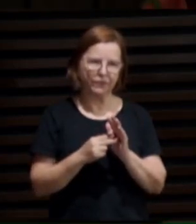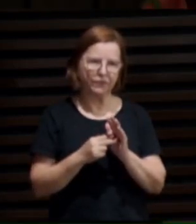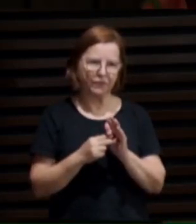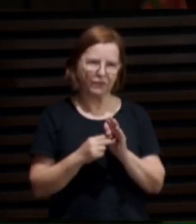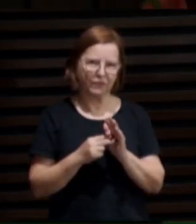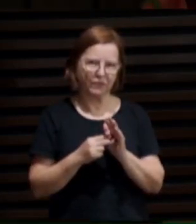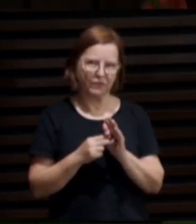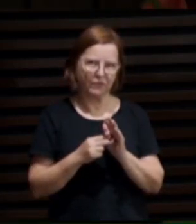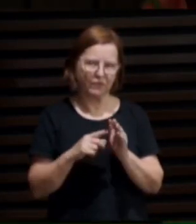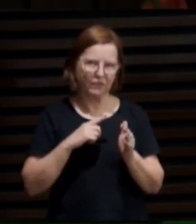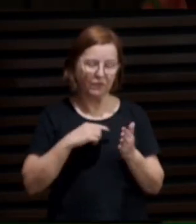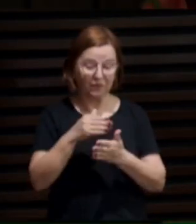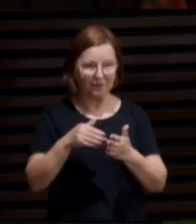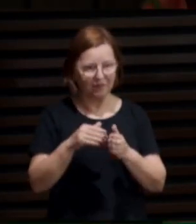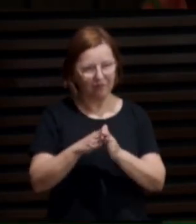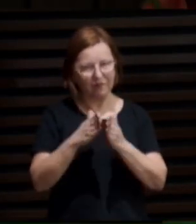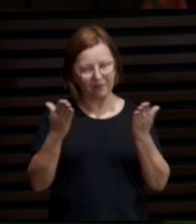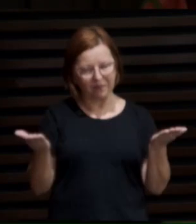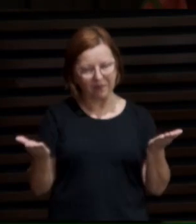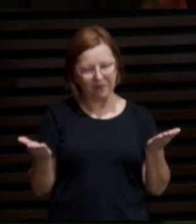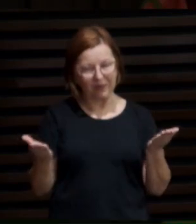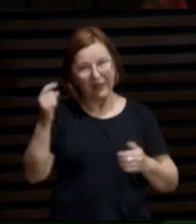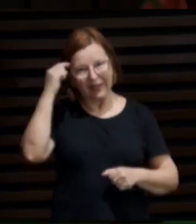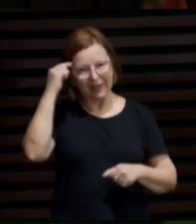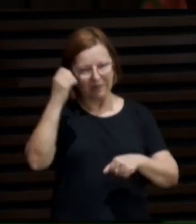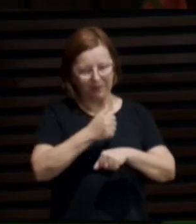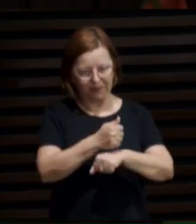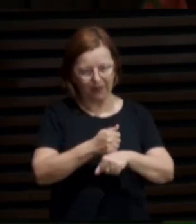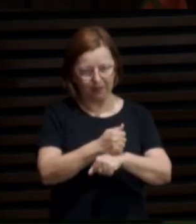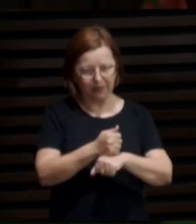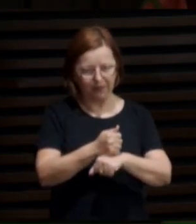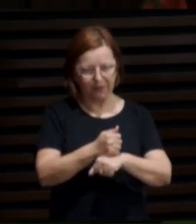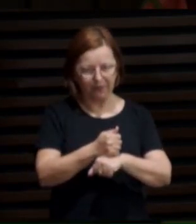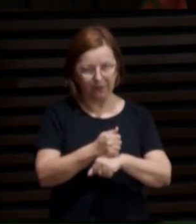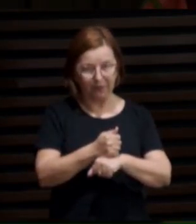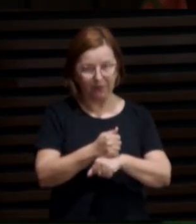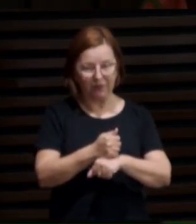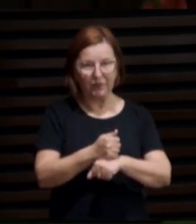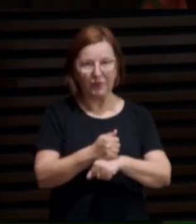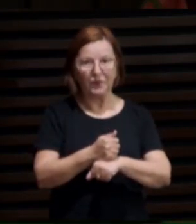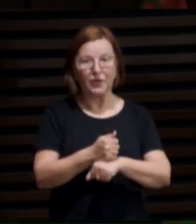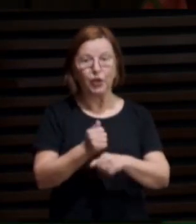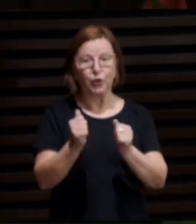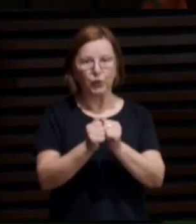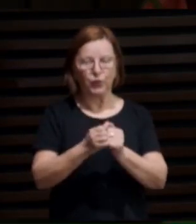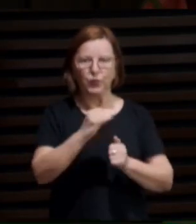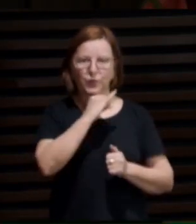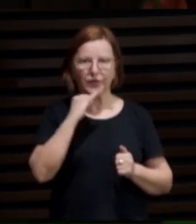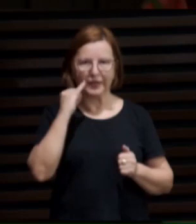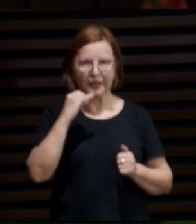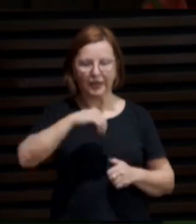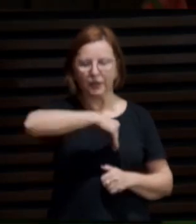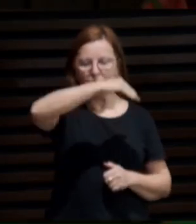importante observarmos aqui essa palavra. Na mente de Abraão, ele e Isaac vão subir o Monte Moriá e ali ele vai fazer